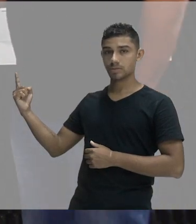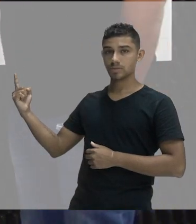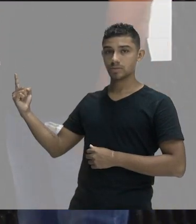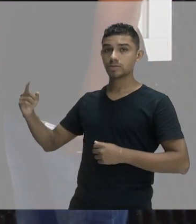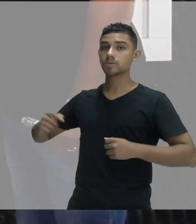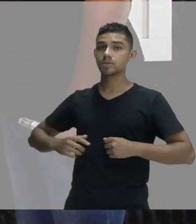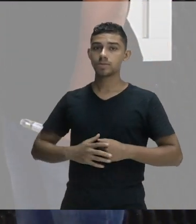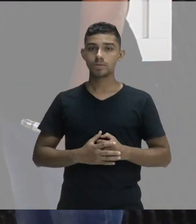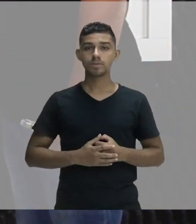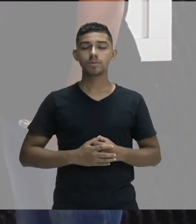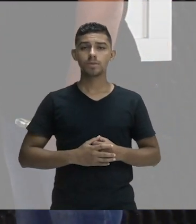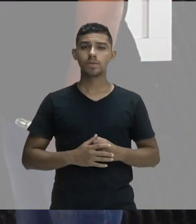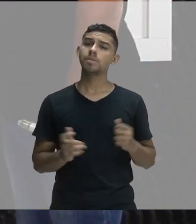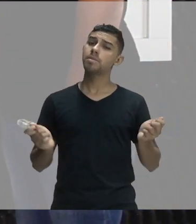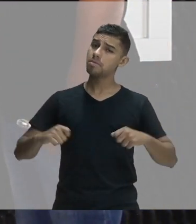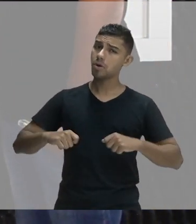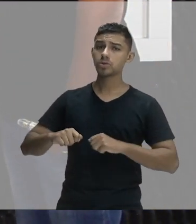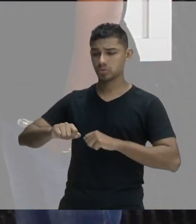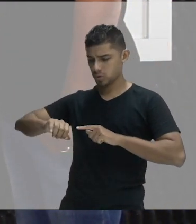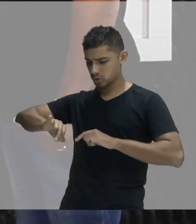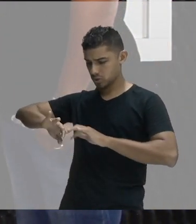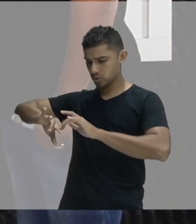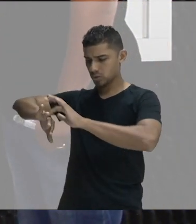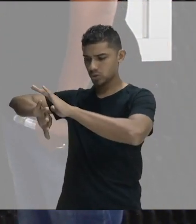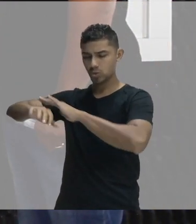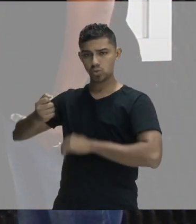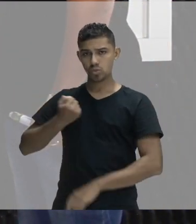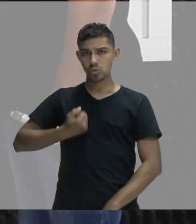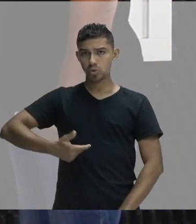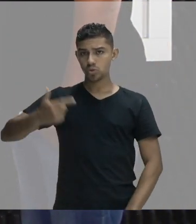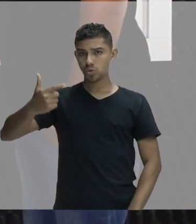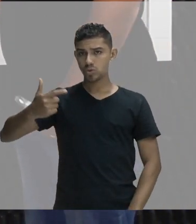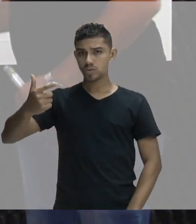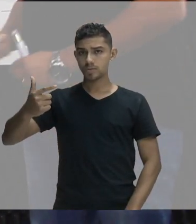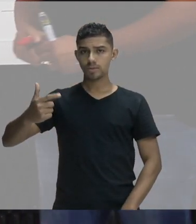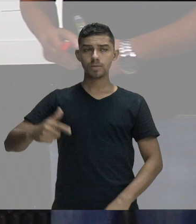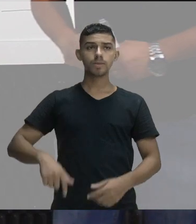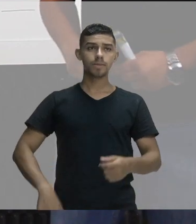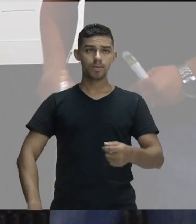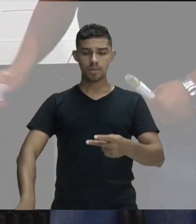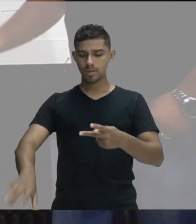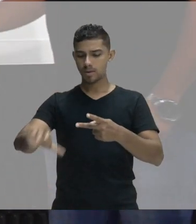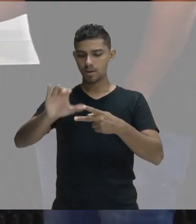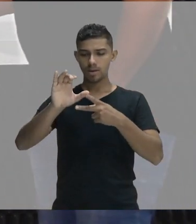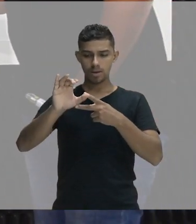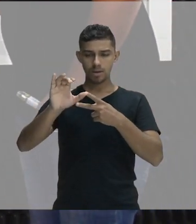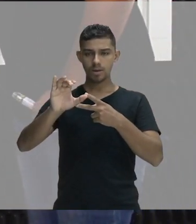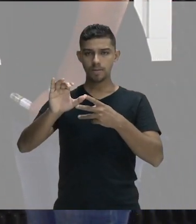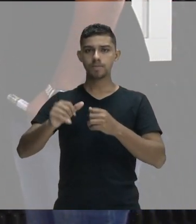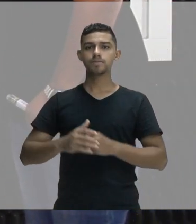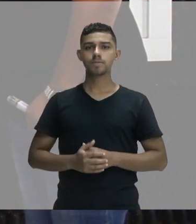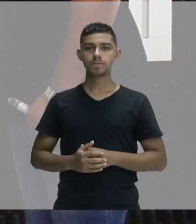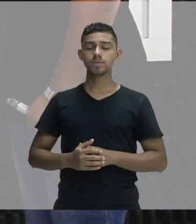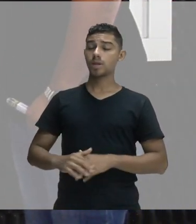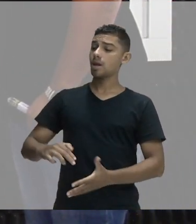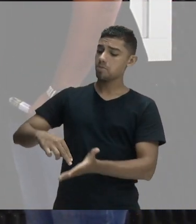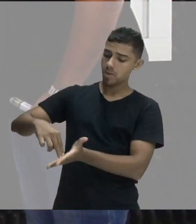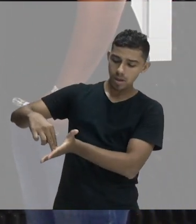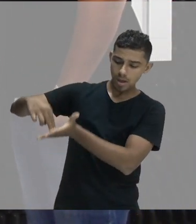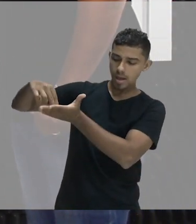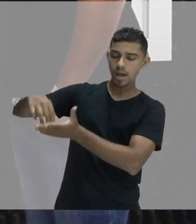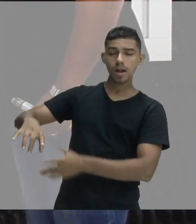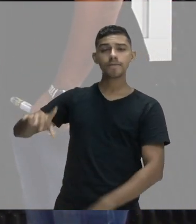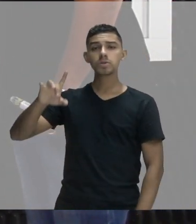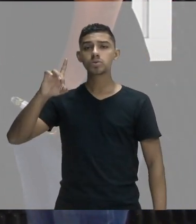Ele pode ir pela escada 2, elevador C. E ele pode ir pela escada